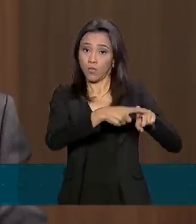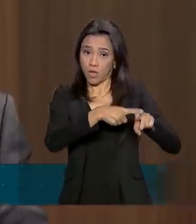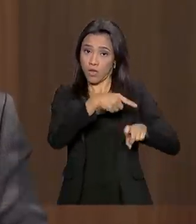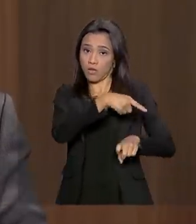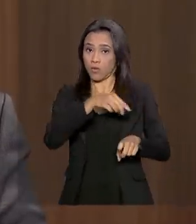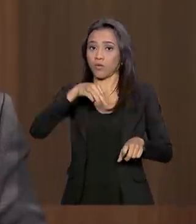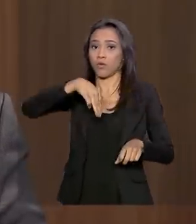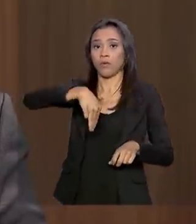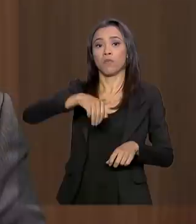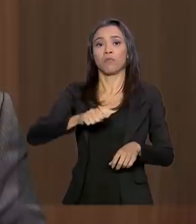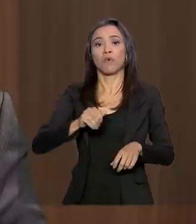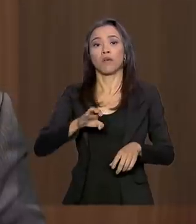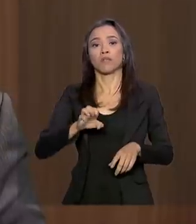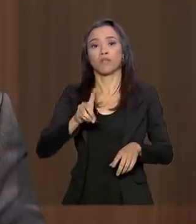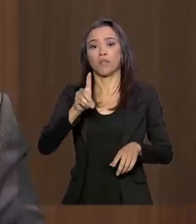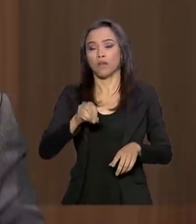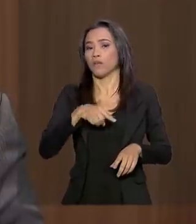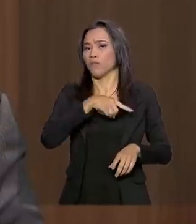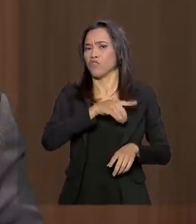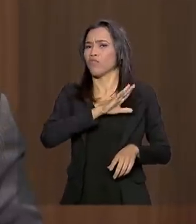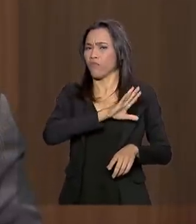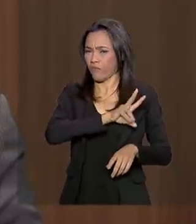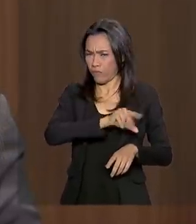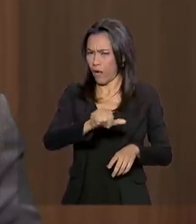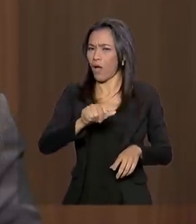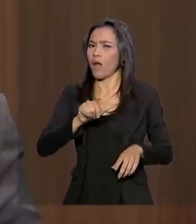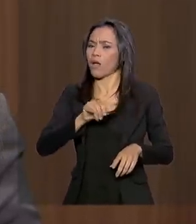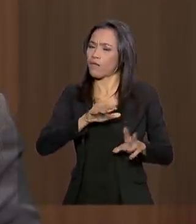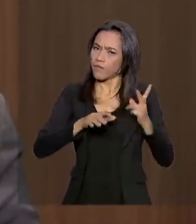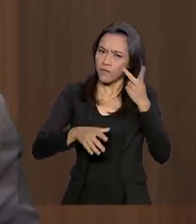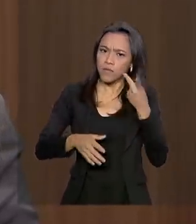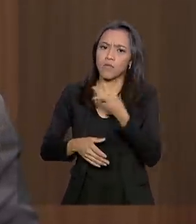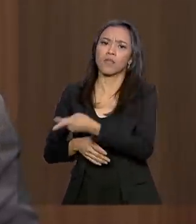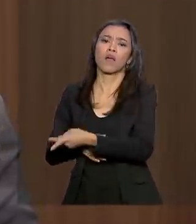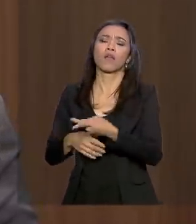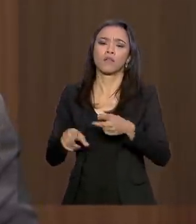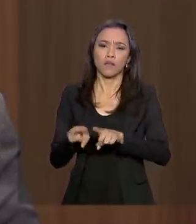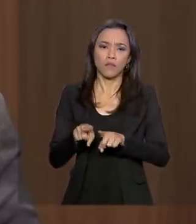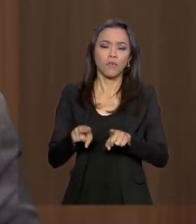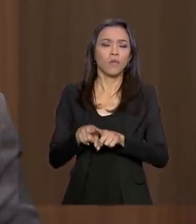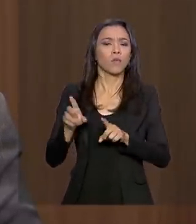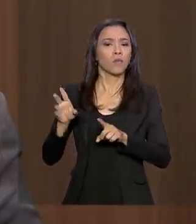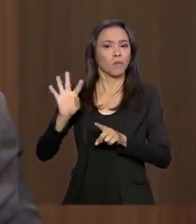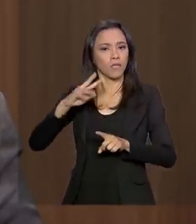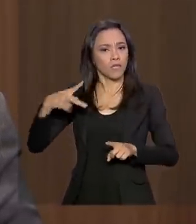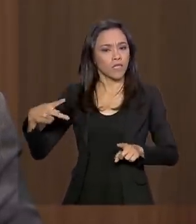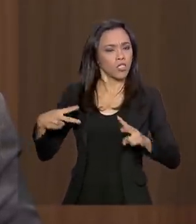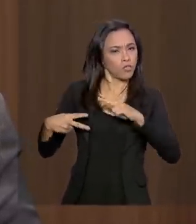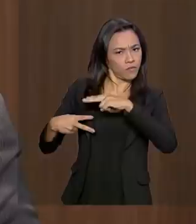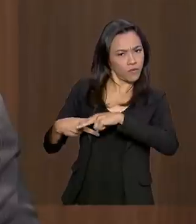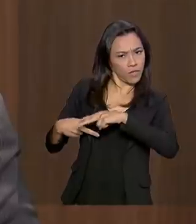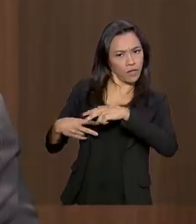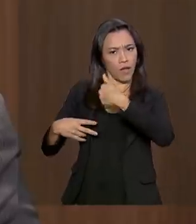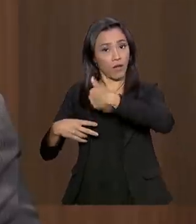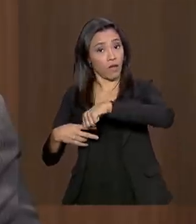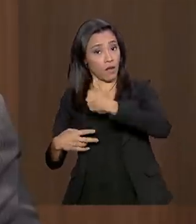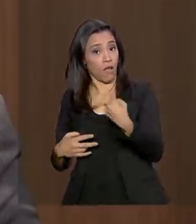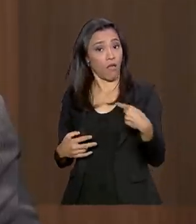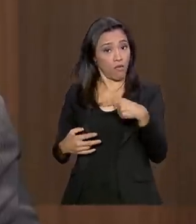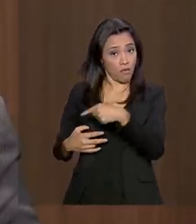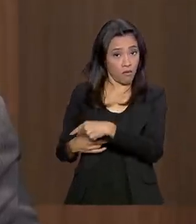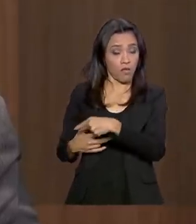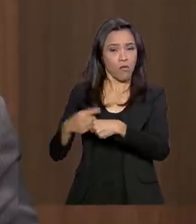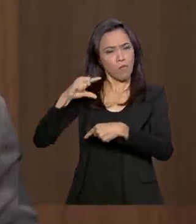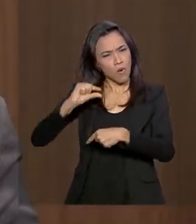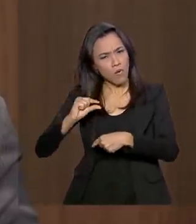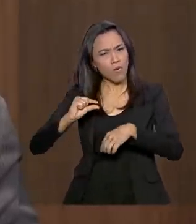vocalizou fazer uma visita ao presidente e realizar uma avaliação, então pouco a pouco nós